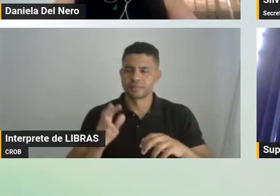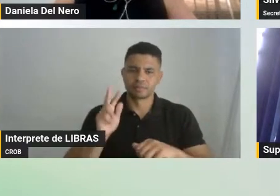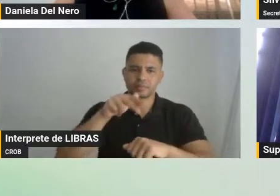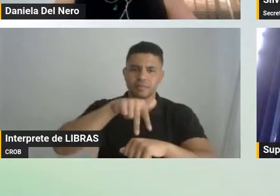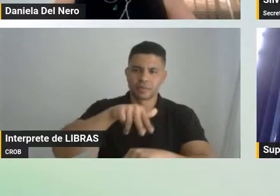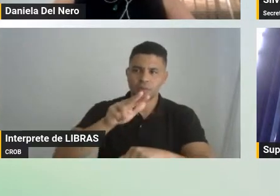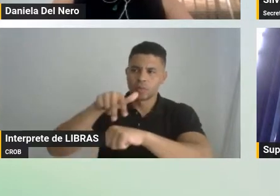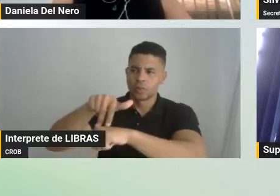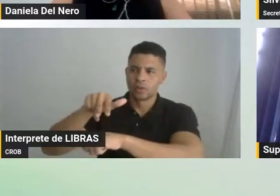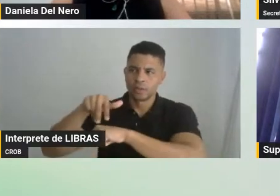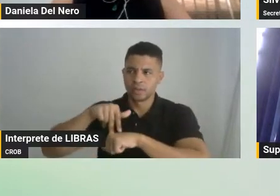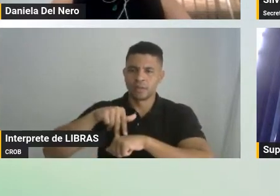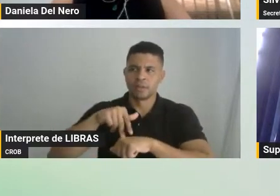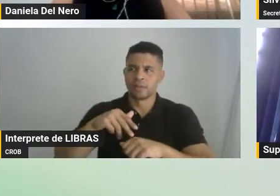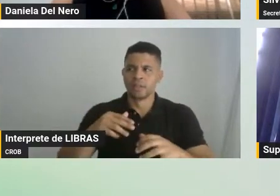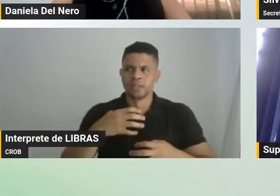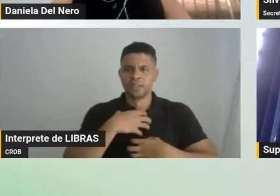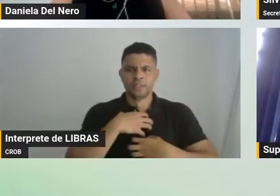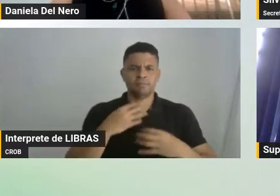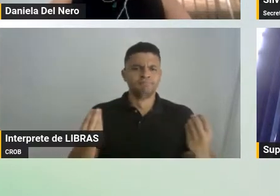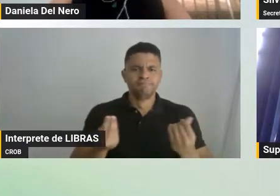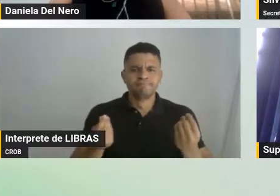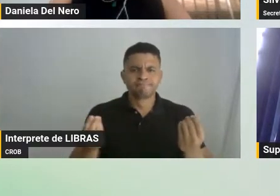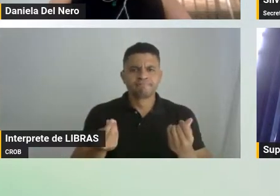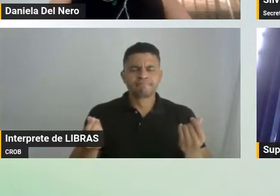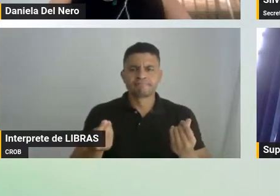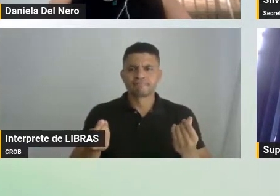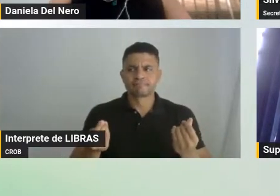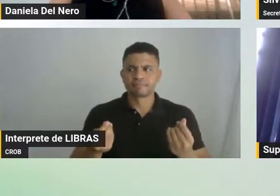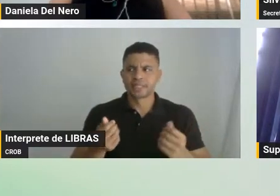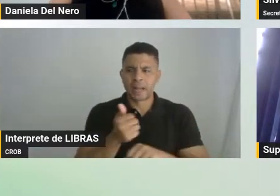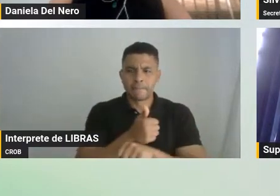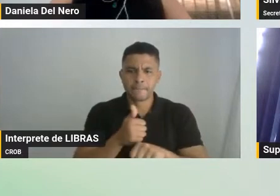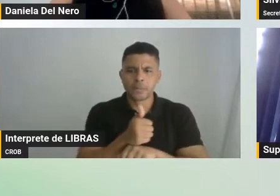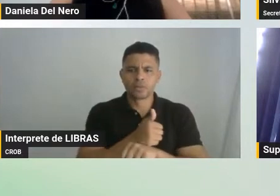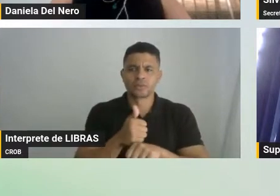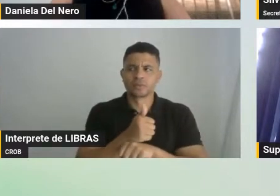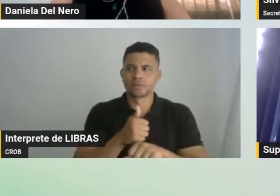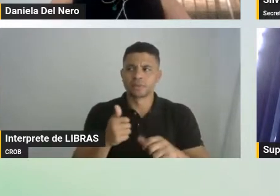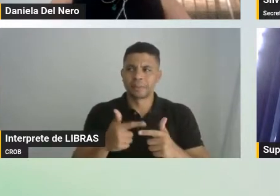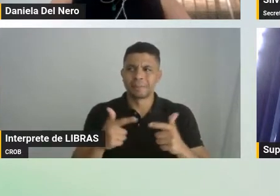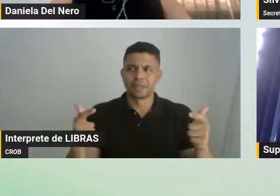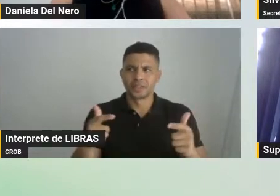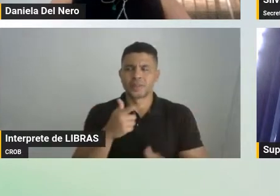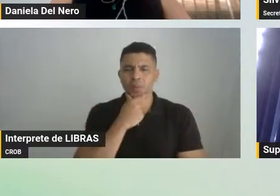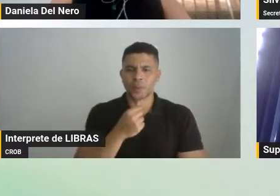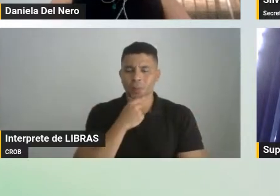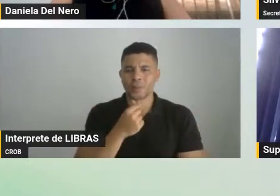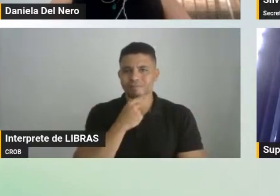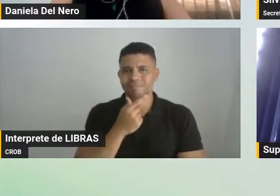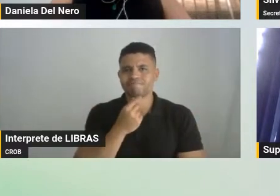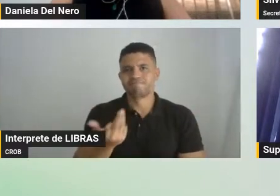posições nas carreiras que requerem, né, que são majoritariamente masculinas, né? Porque hoje